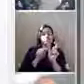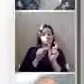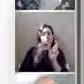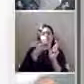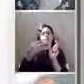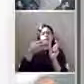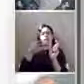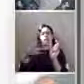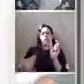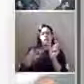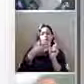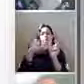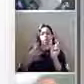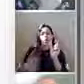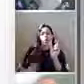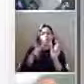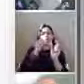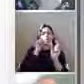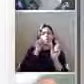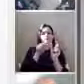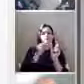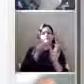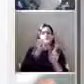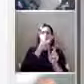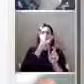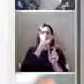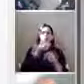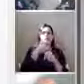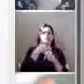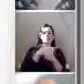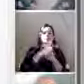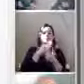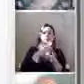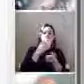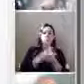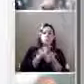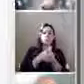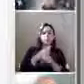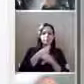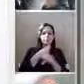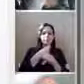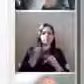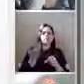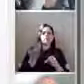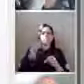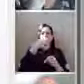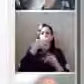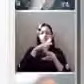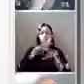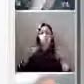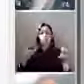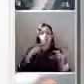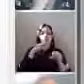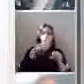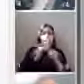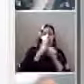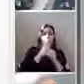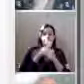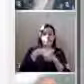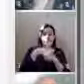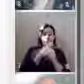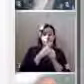as informações, como estamos vendo. Abobrinha, fruta, pode chamar de legume, mas legume não é bem uma